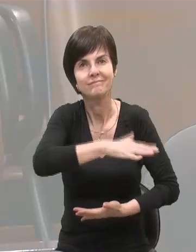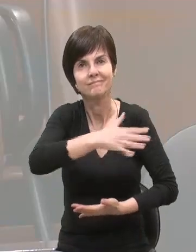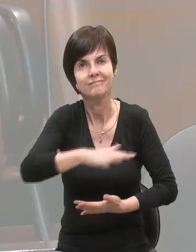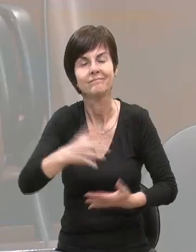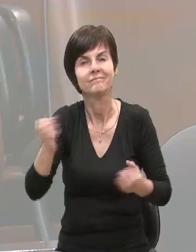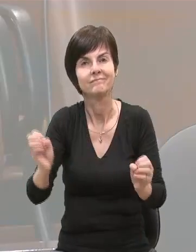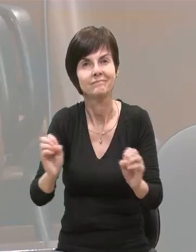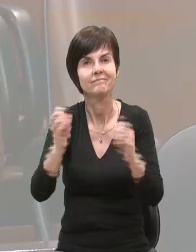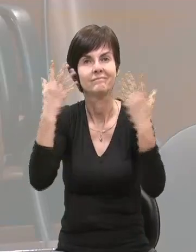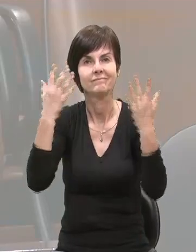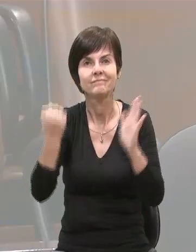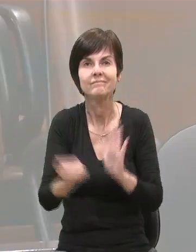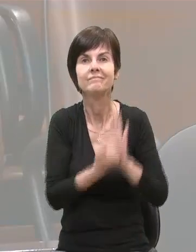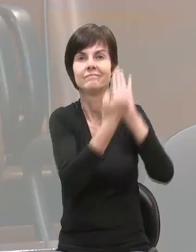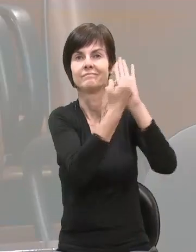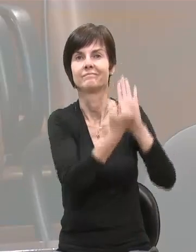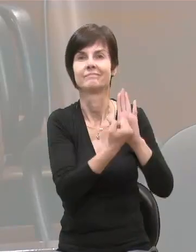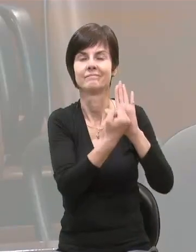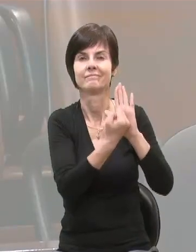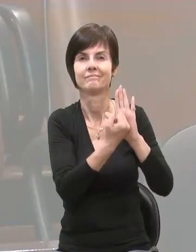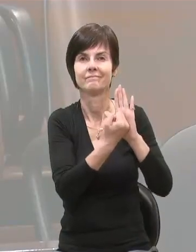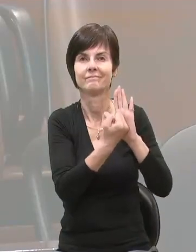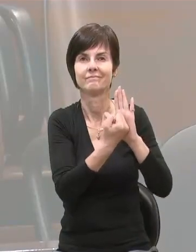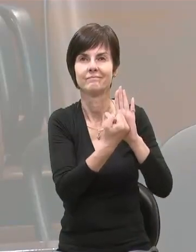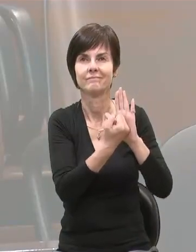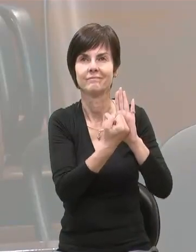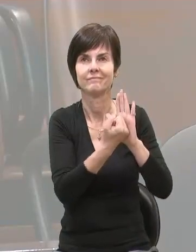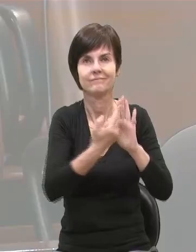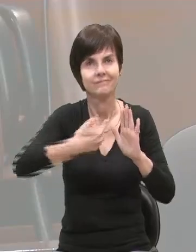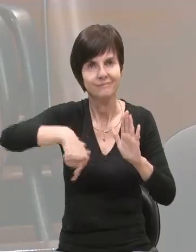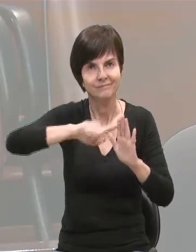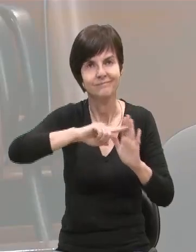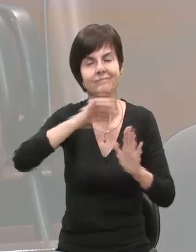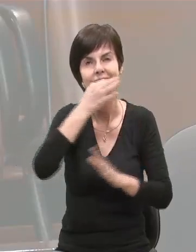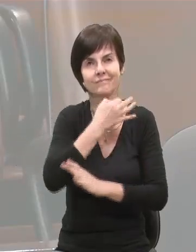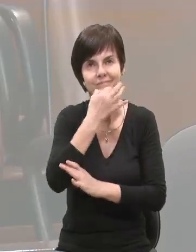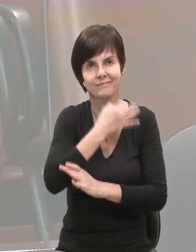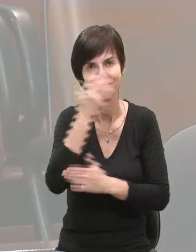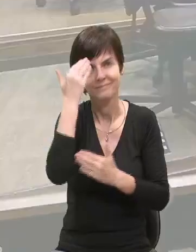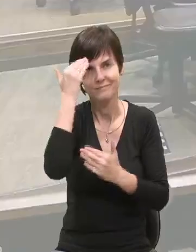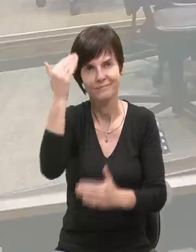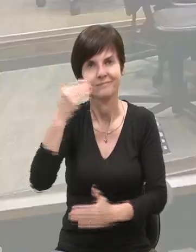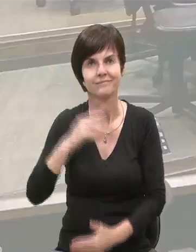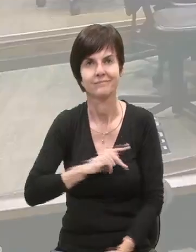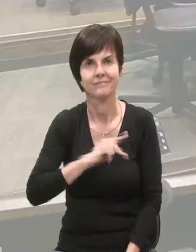festa, que é o símbolo, que é a nossa vitrine, né, da nossa Serra Gaúcha. Obrigado, presidente.